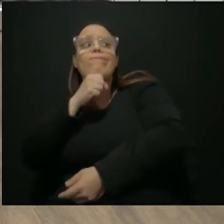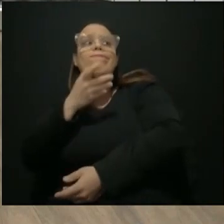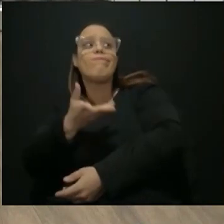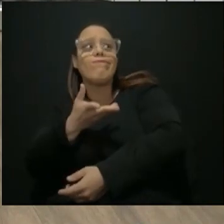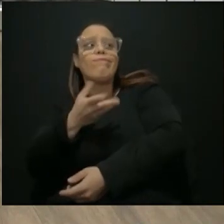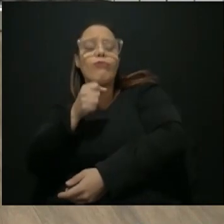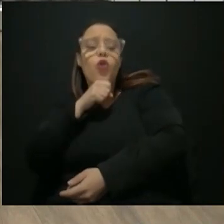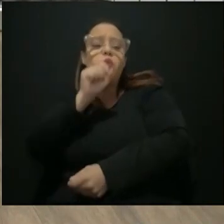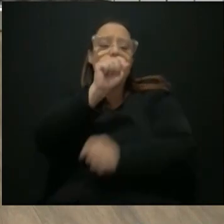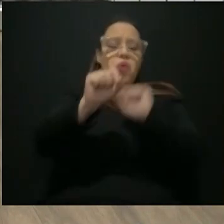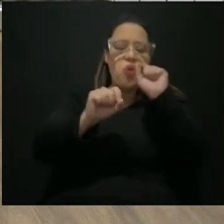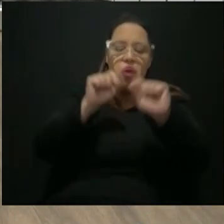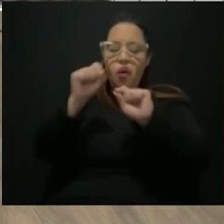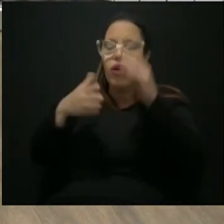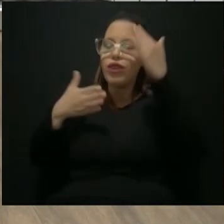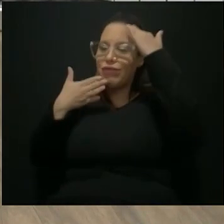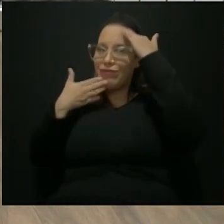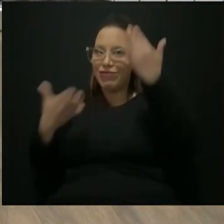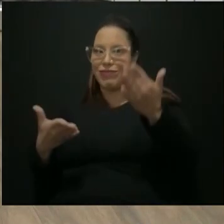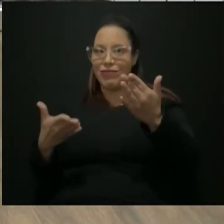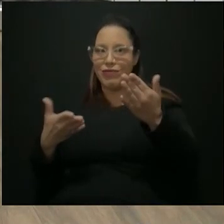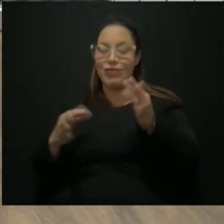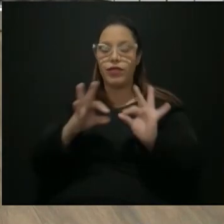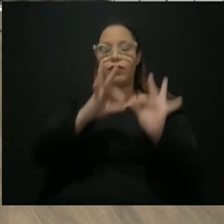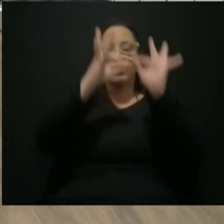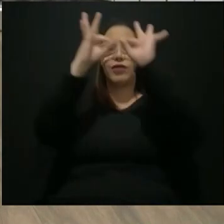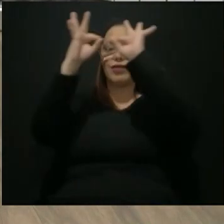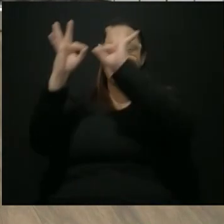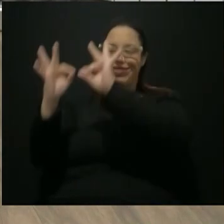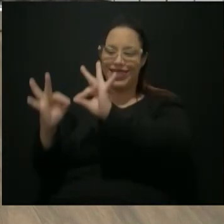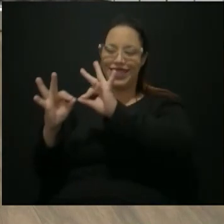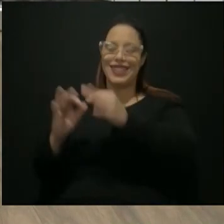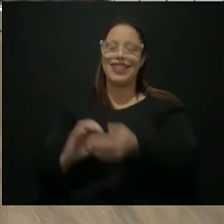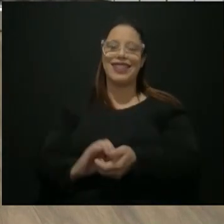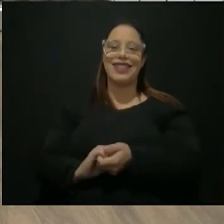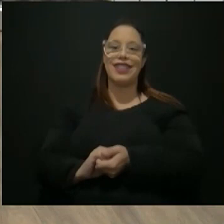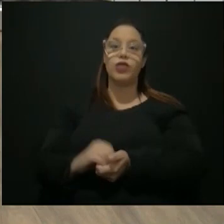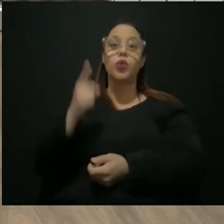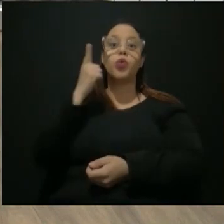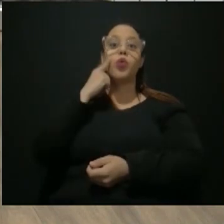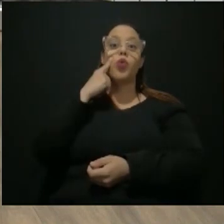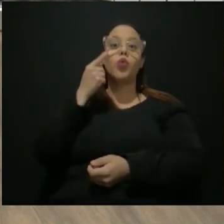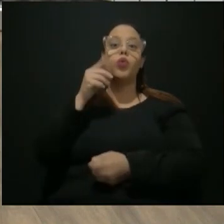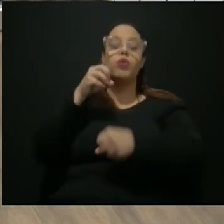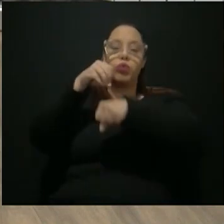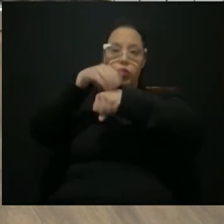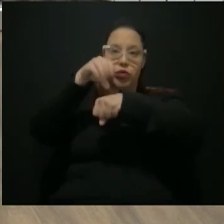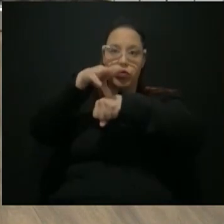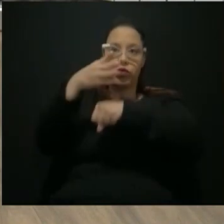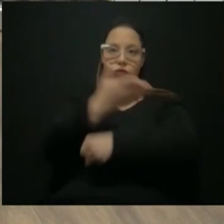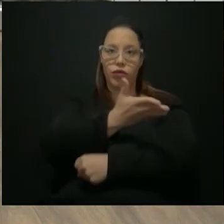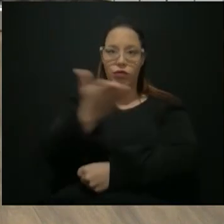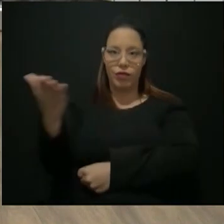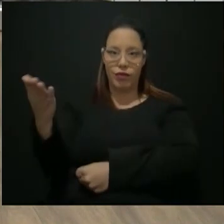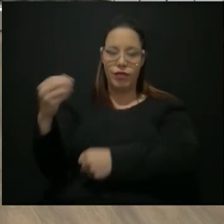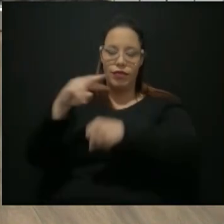um. A gente agradece a sua audiência, a sua companhia. E olha, a dica que fica para você desse ponto de vista